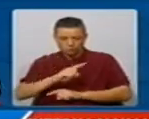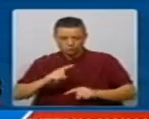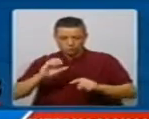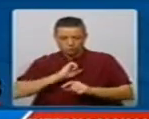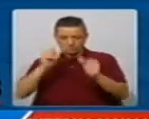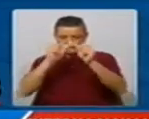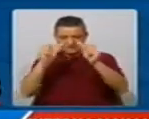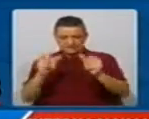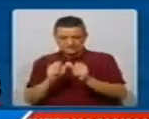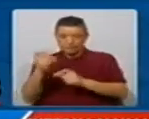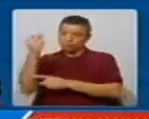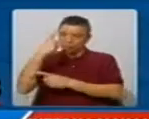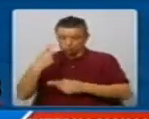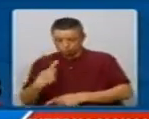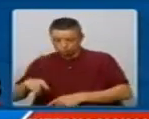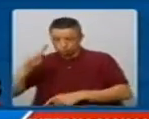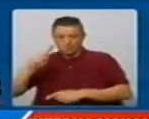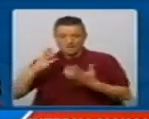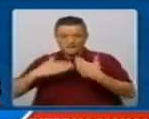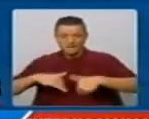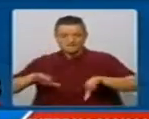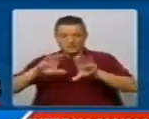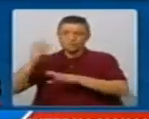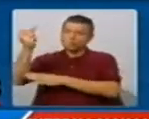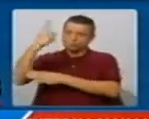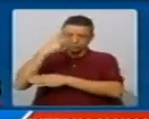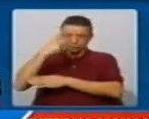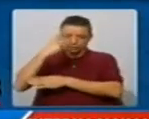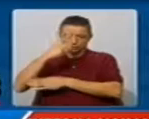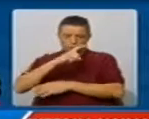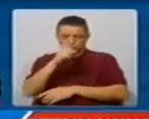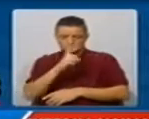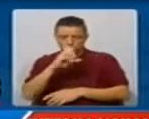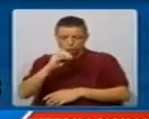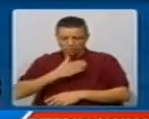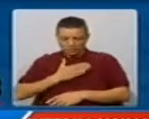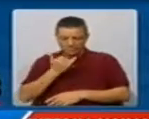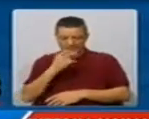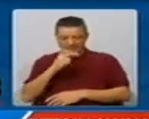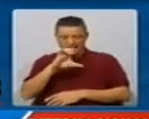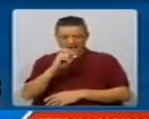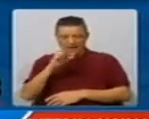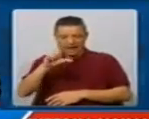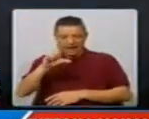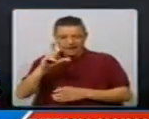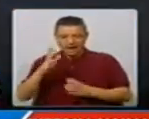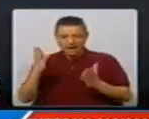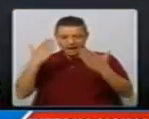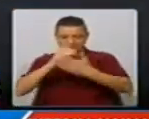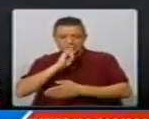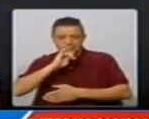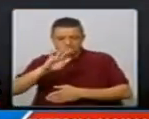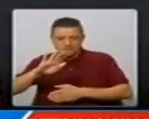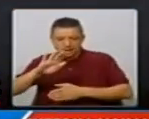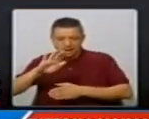sistema solar, mas a boa notícia é que existe mesmo uma luz zodiacal. Ou seja, antes do amanhecer